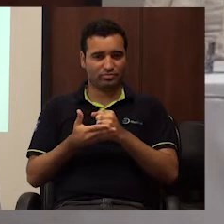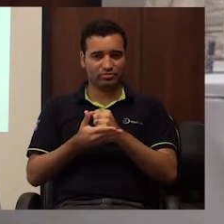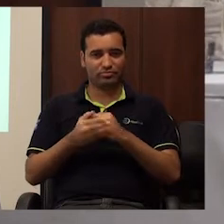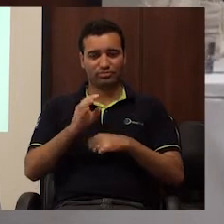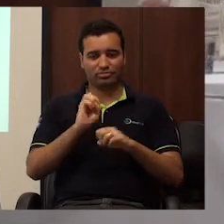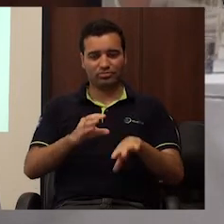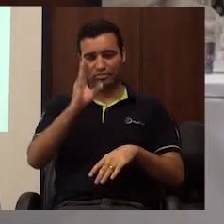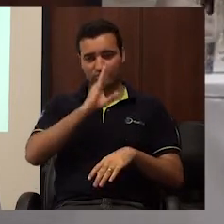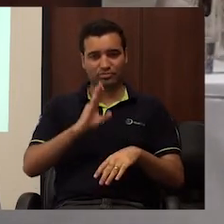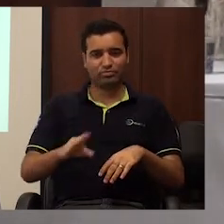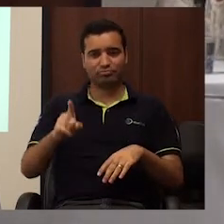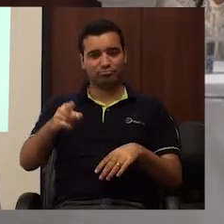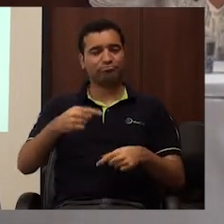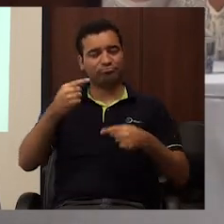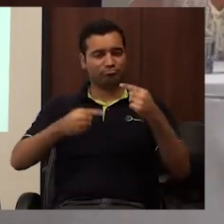acirrar esse debate